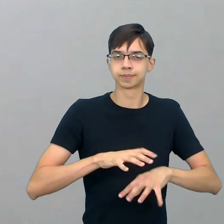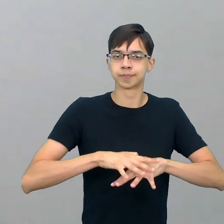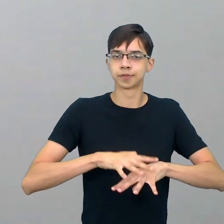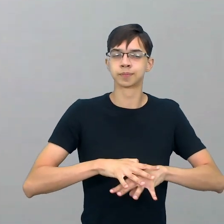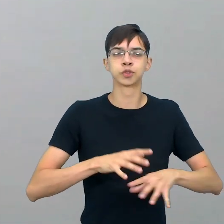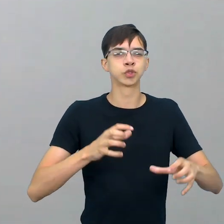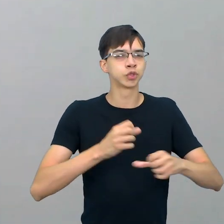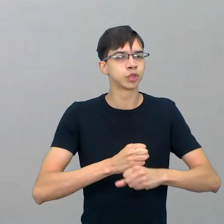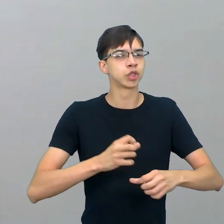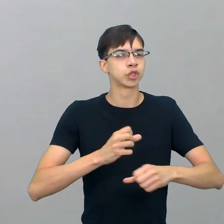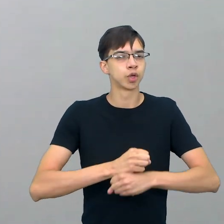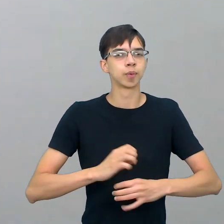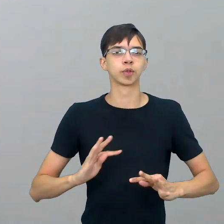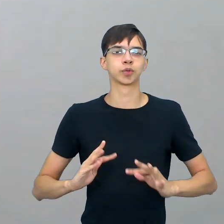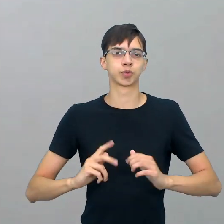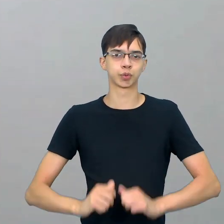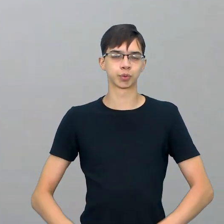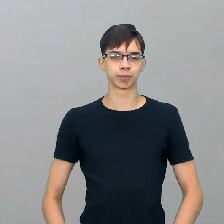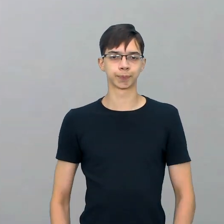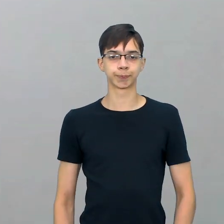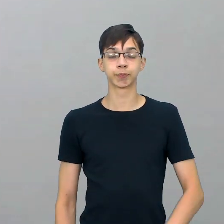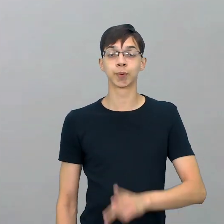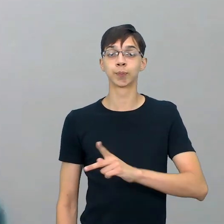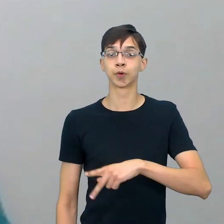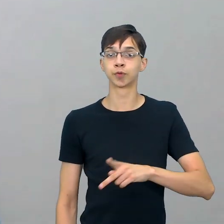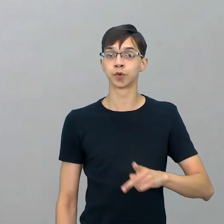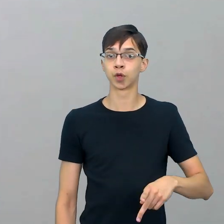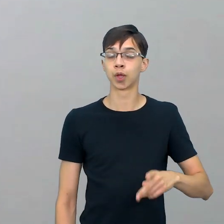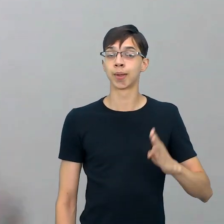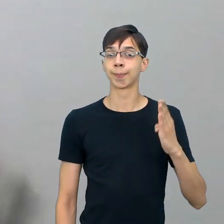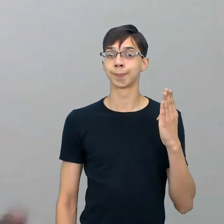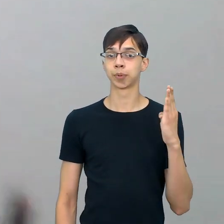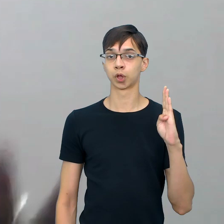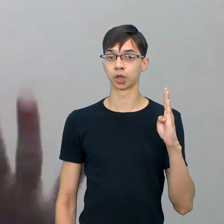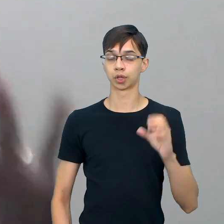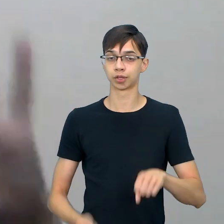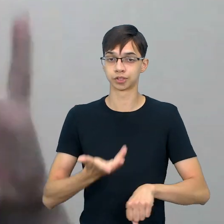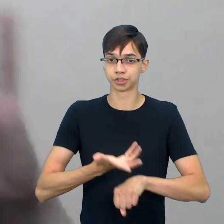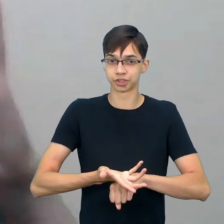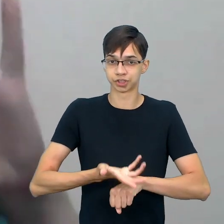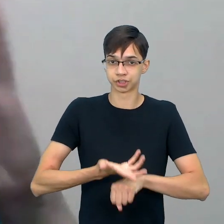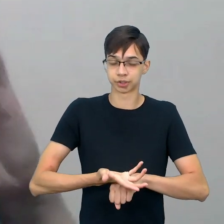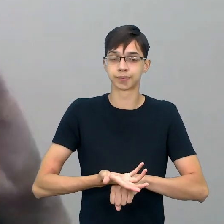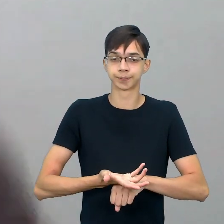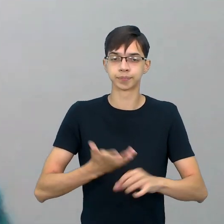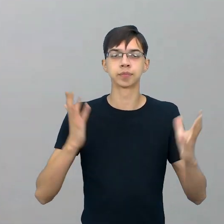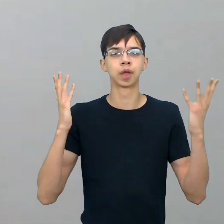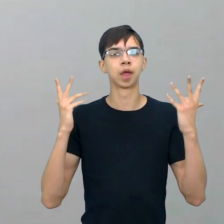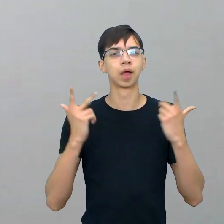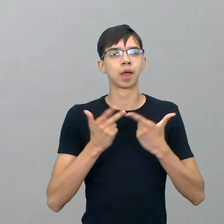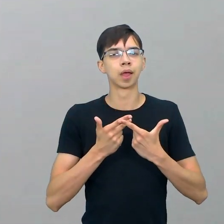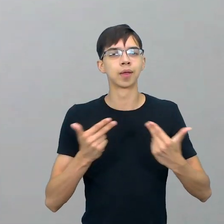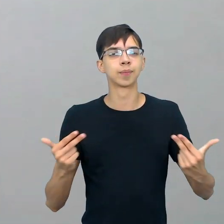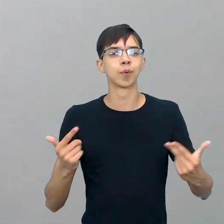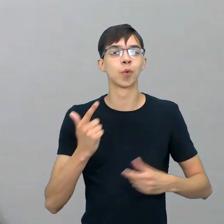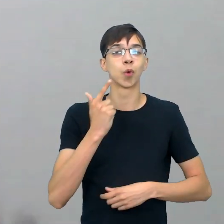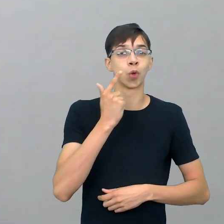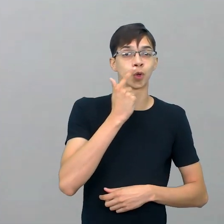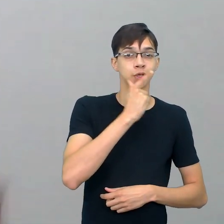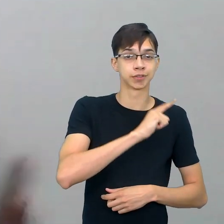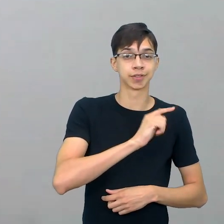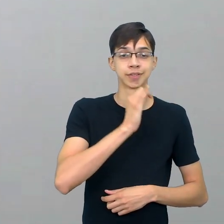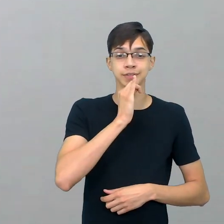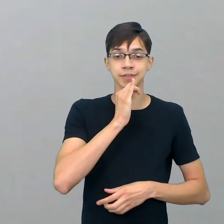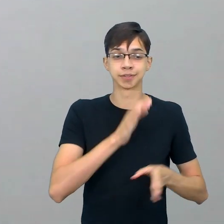os cálculos. O professor de biologia vai fazer experimentos com alguns animais que conseguem andar nas paredes